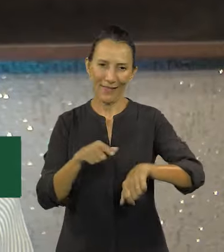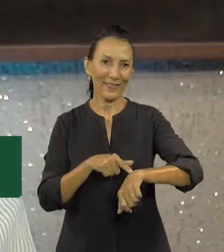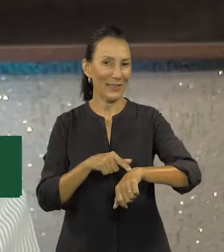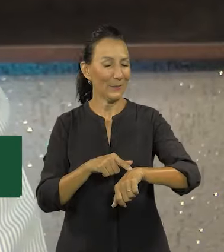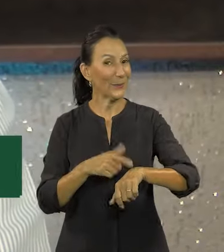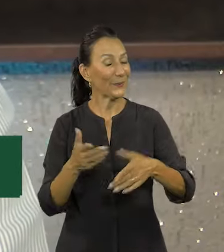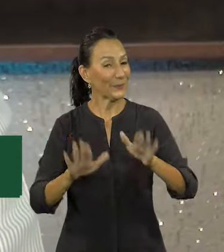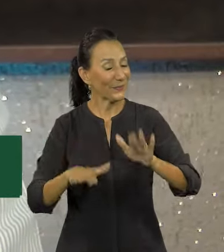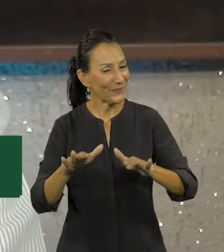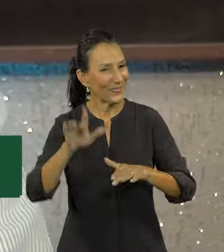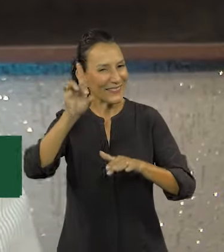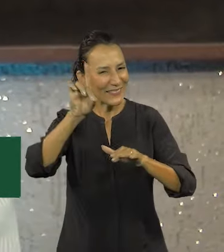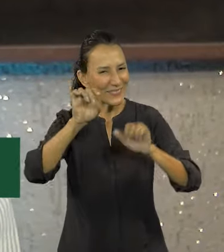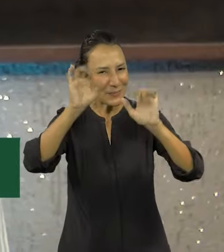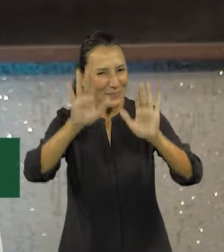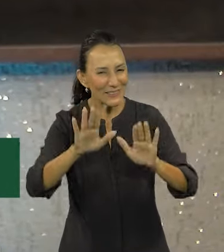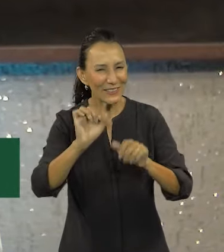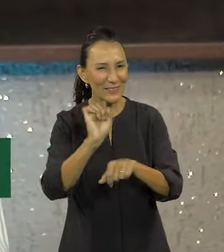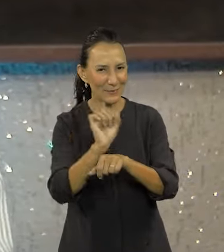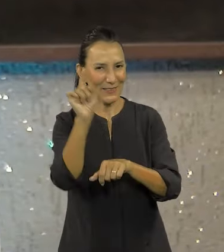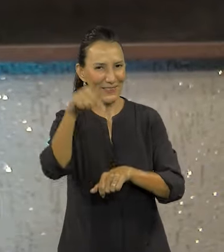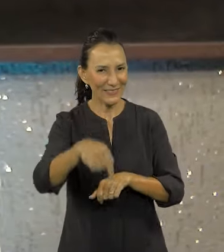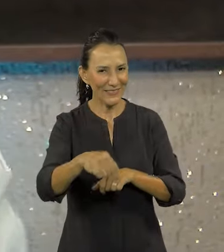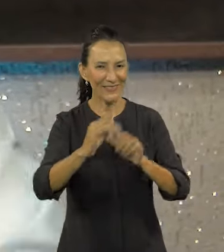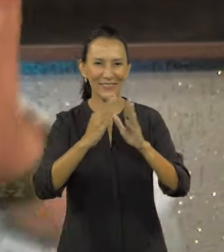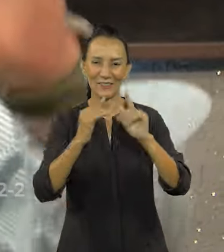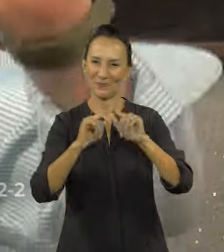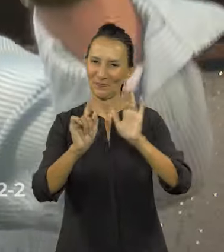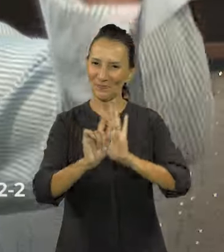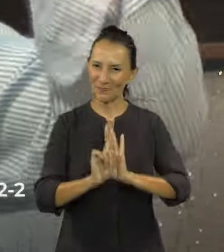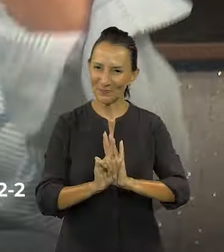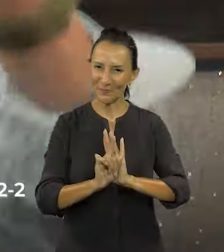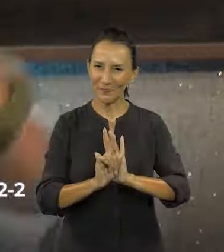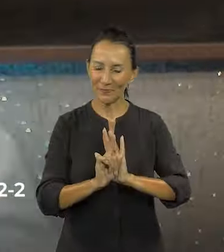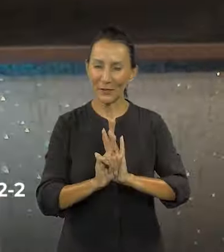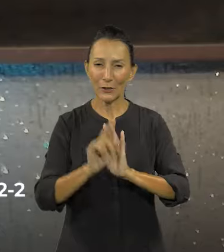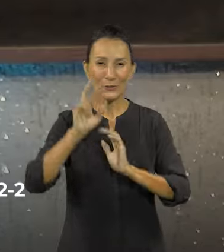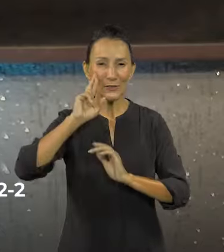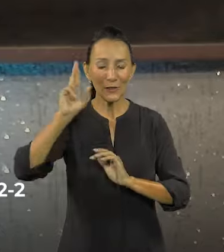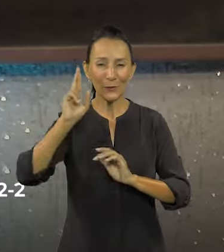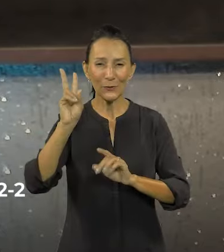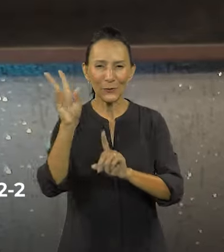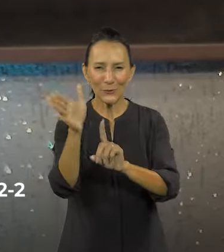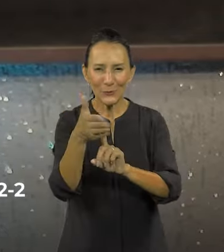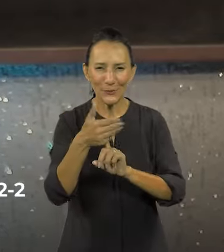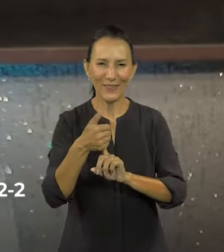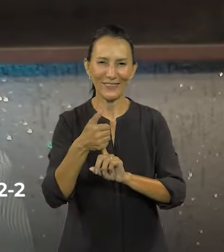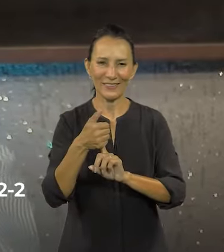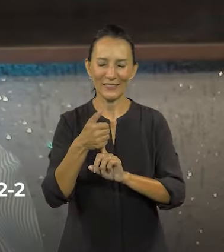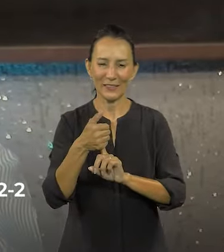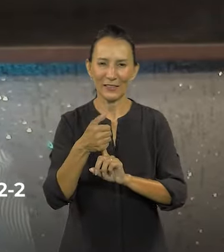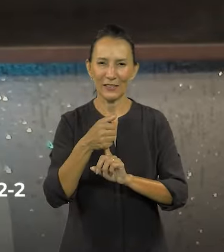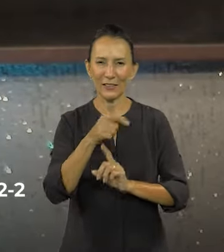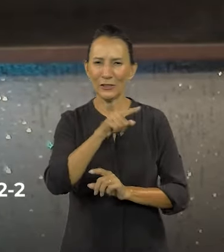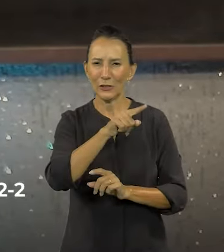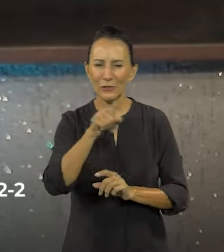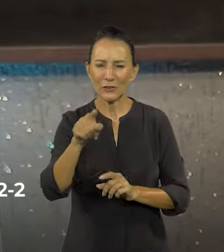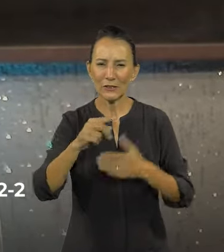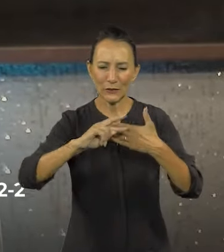ainda Deus te abençoe te espero aqui na igreja Batista getsem e que o Senhor te guarde e você anule todas